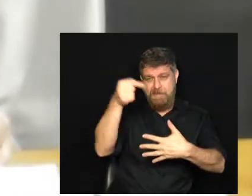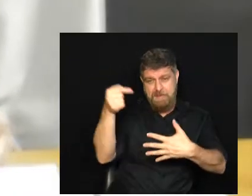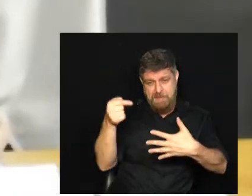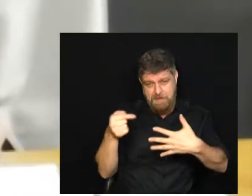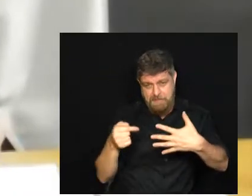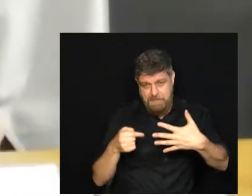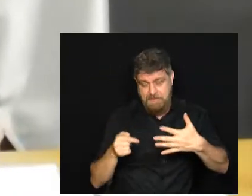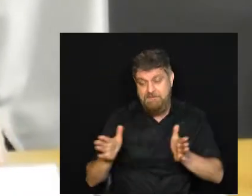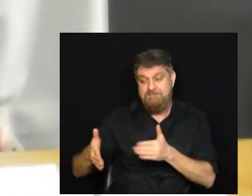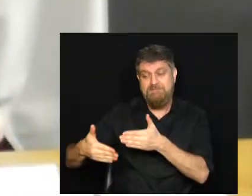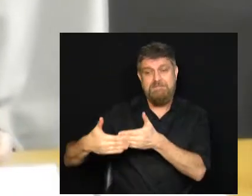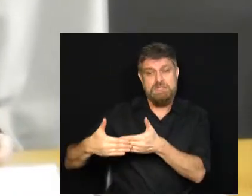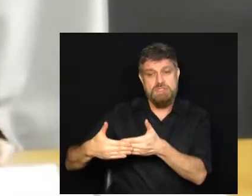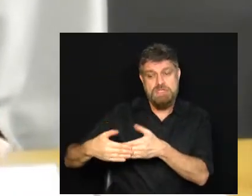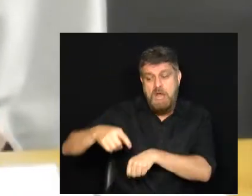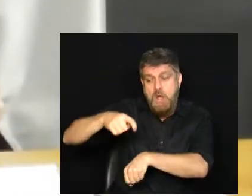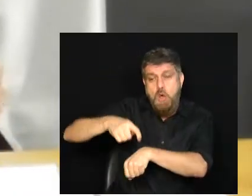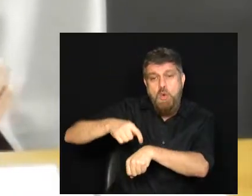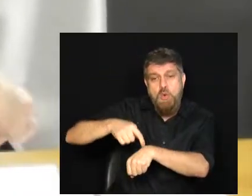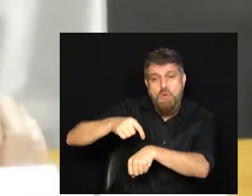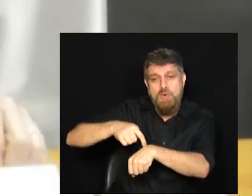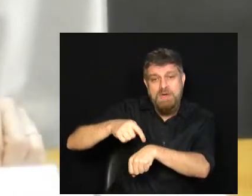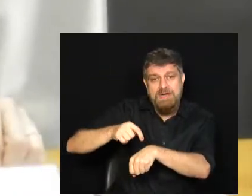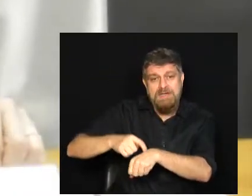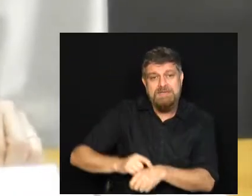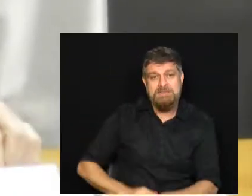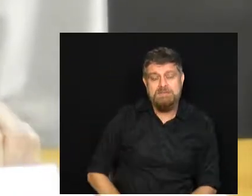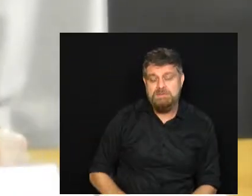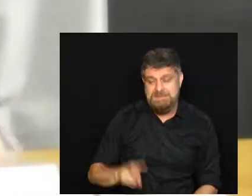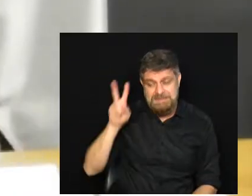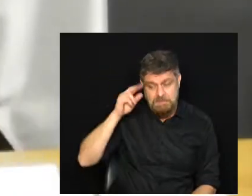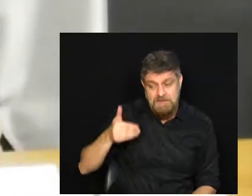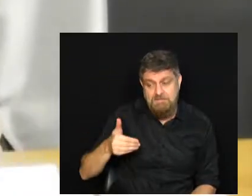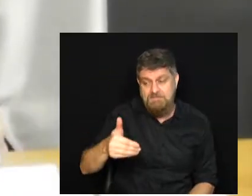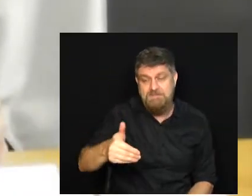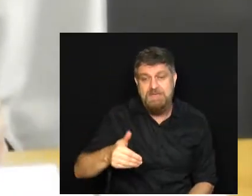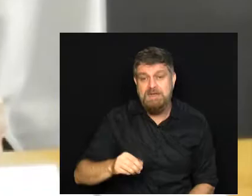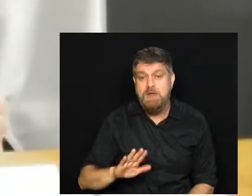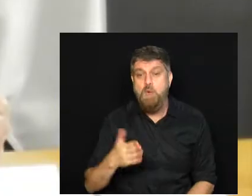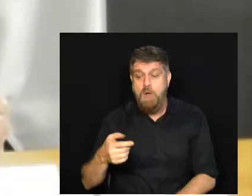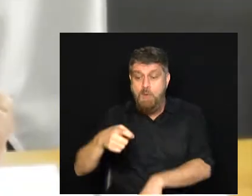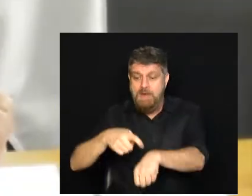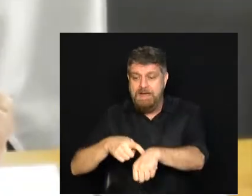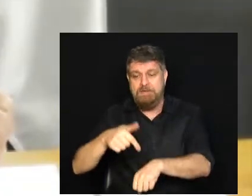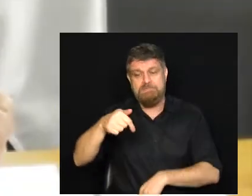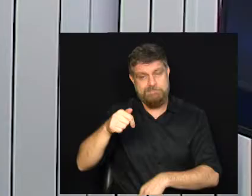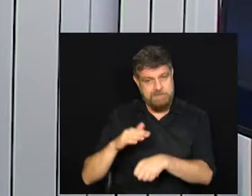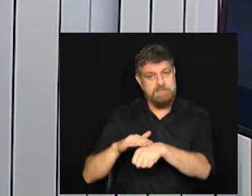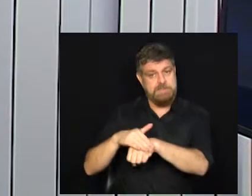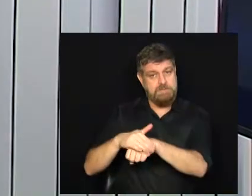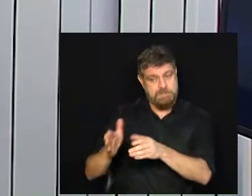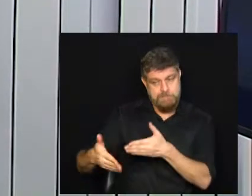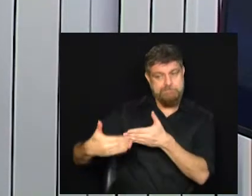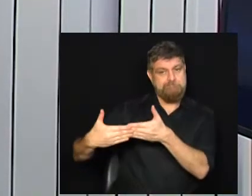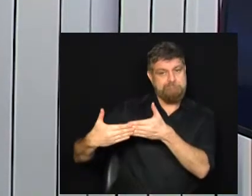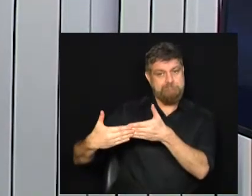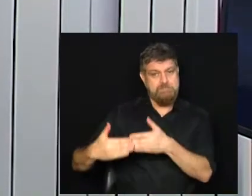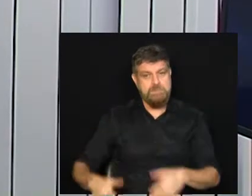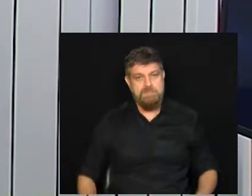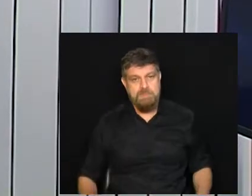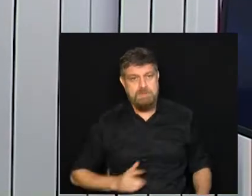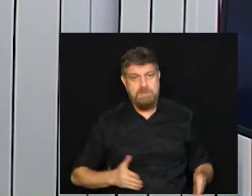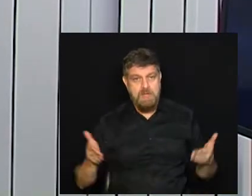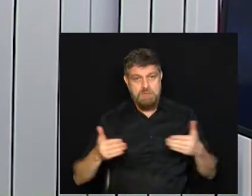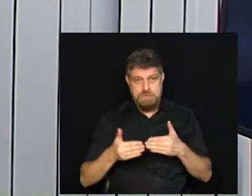ter que fechar o seu funcionamento a partir de segunda-feira, às 19 horas. E a partir de